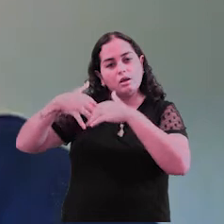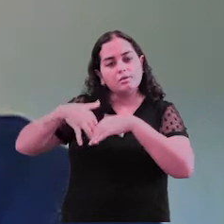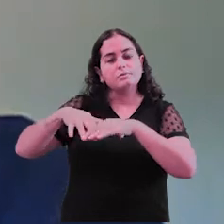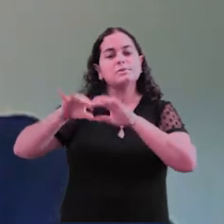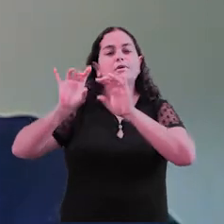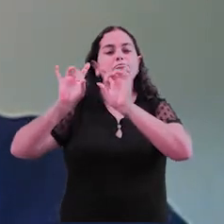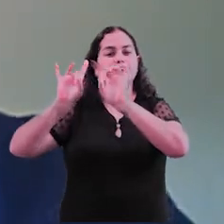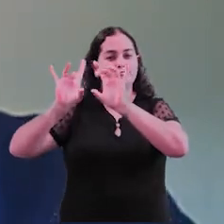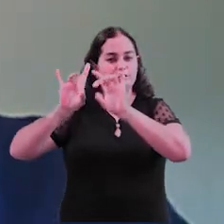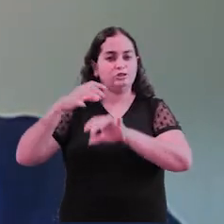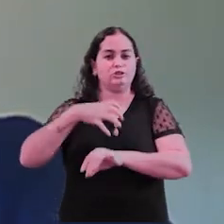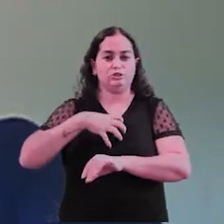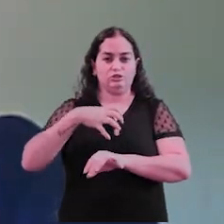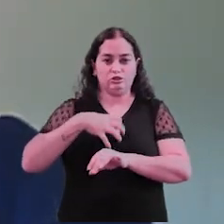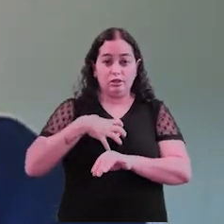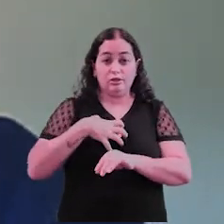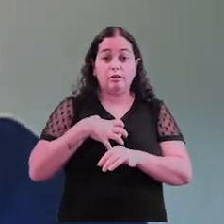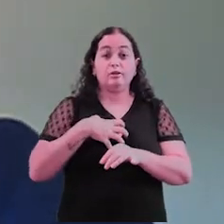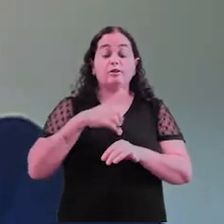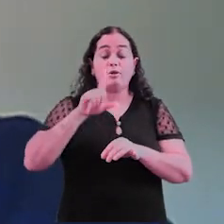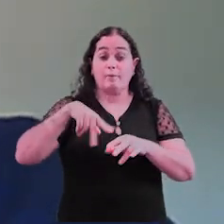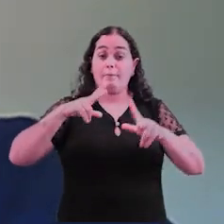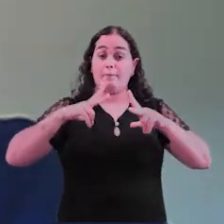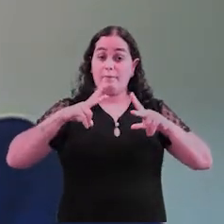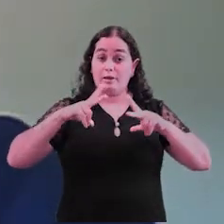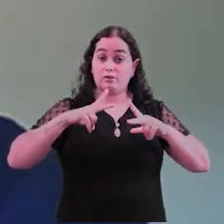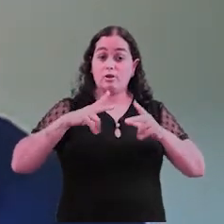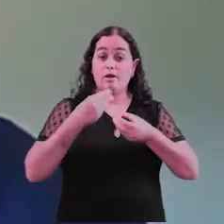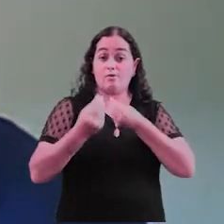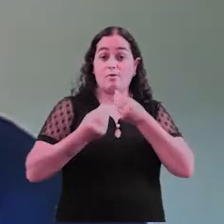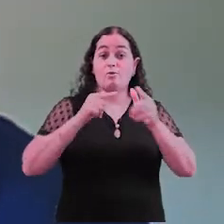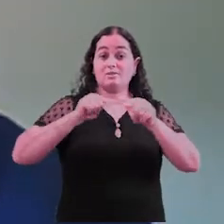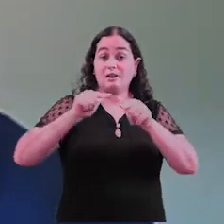muito especial e particular, as ações de acessibilidade.